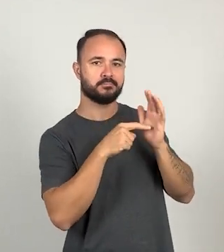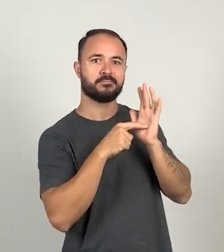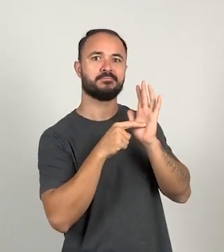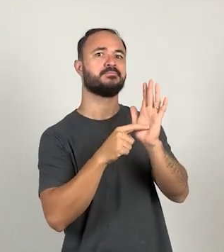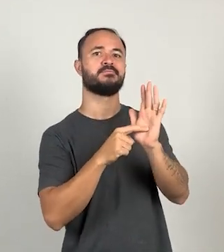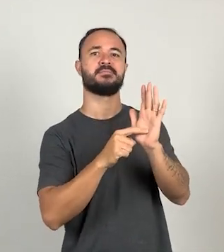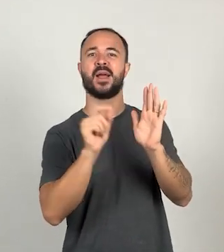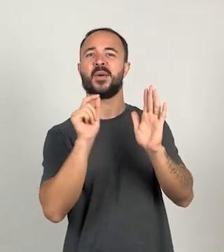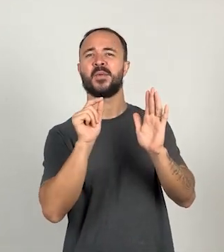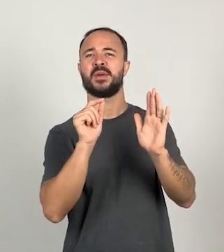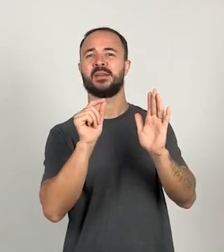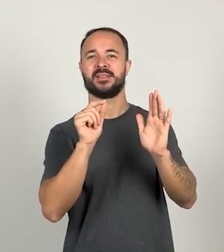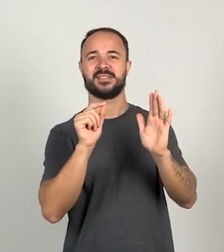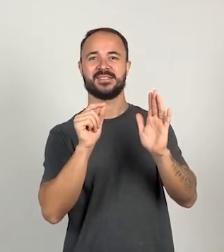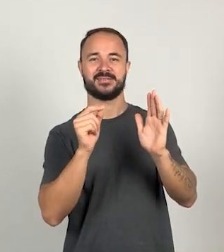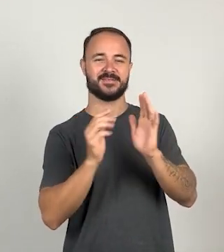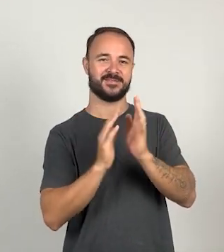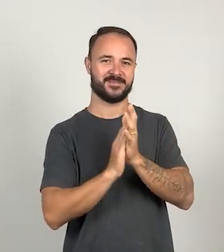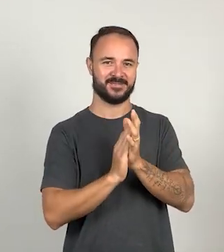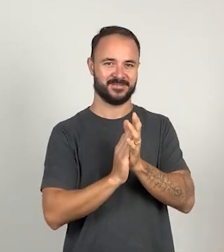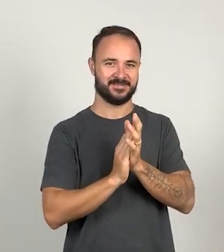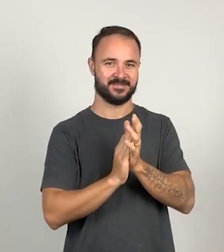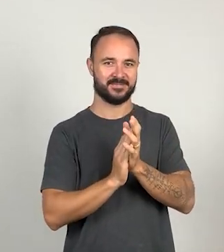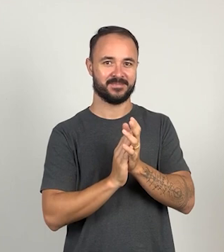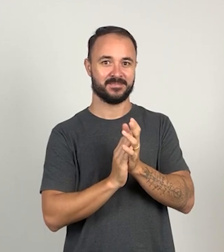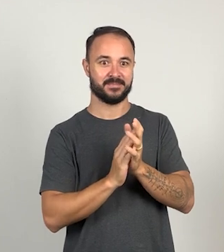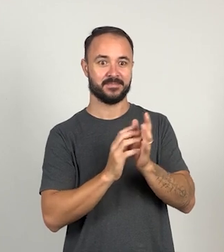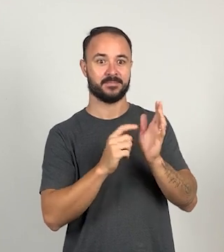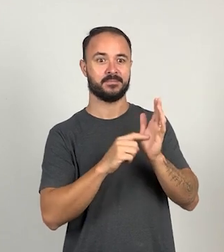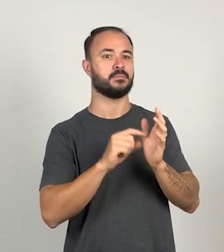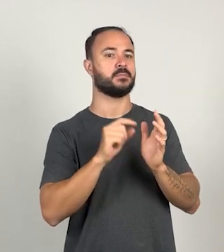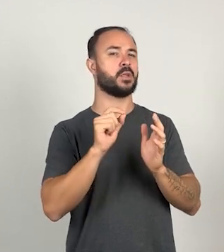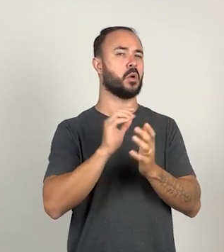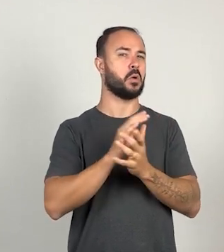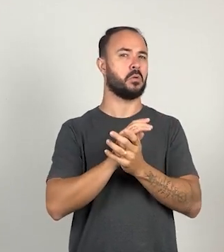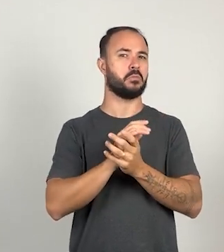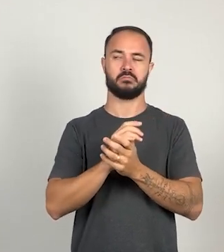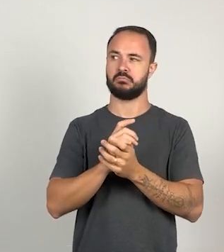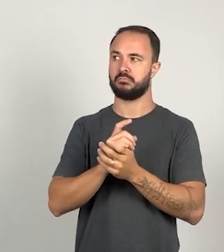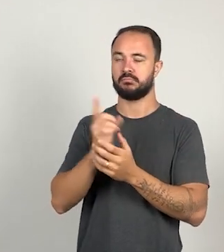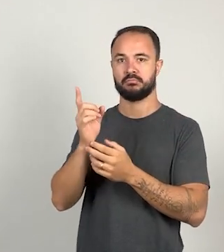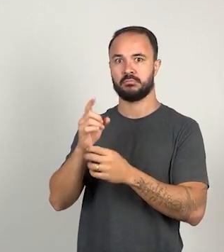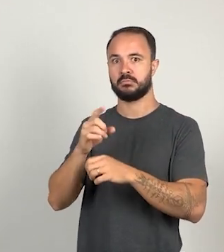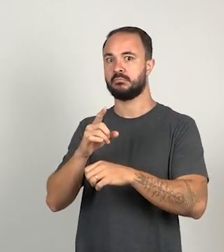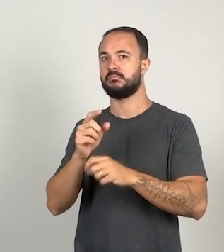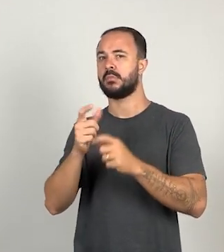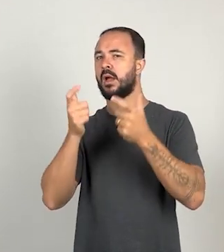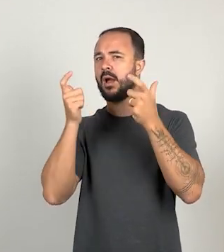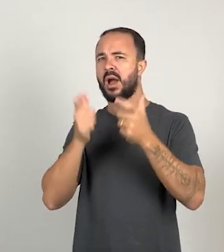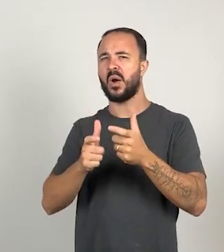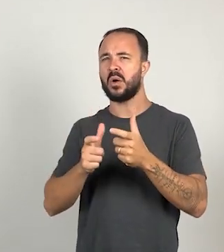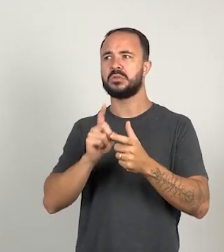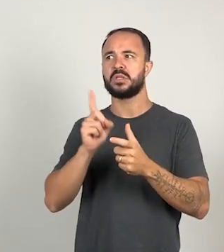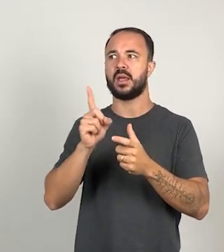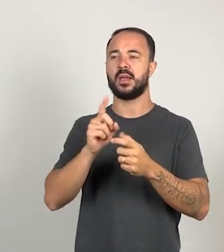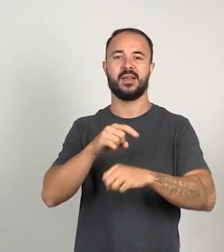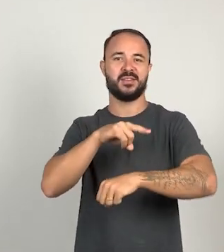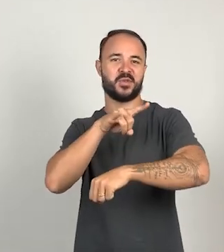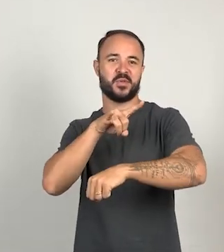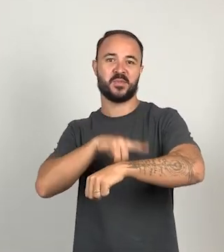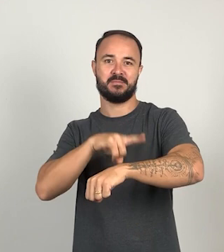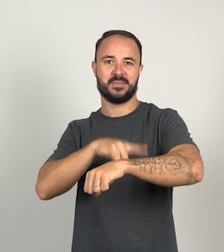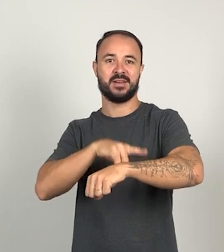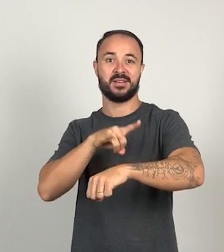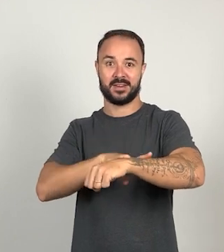O que temos aqui? Uma descarga. Isso mesmo, ela fica acima do